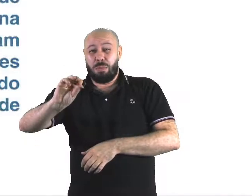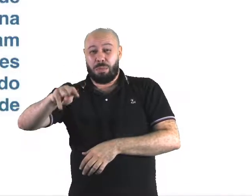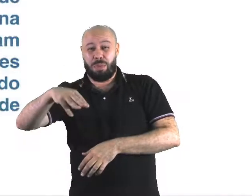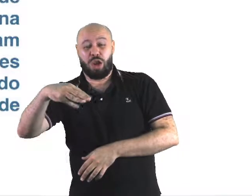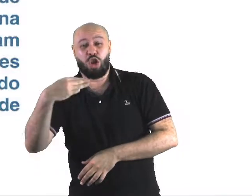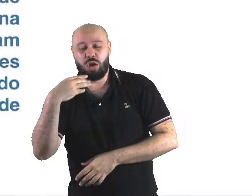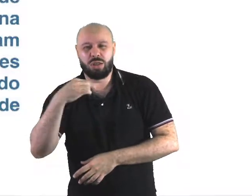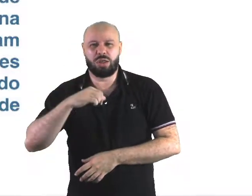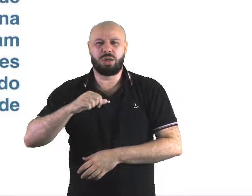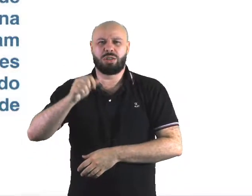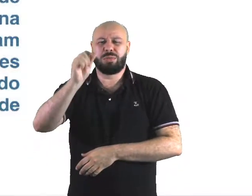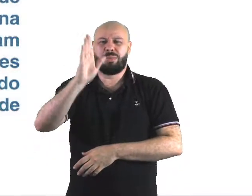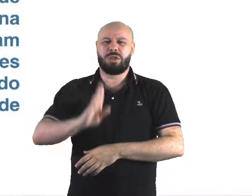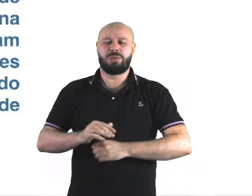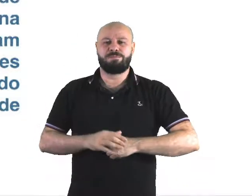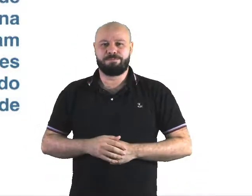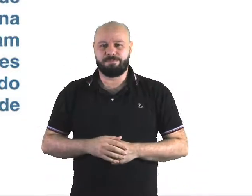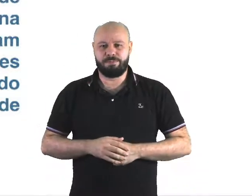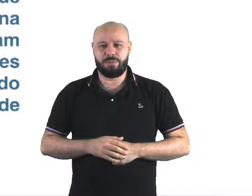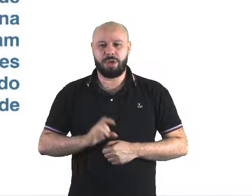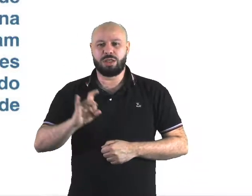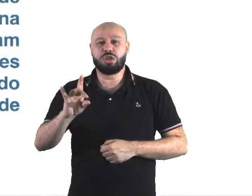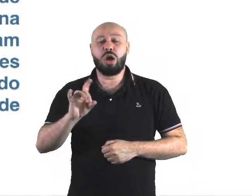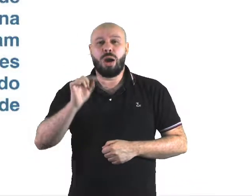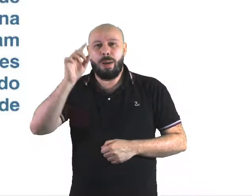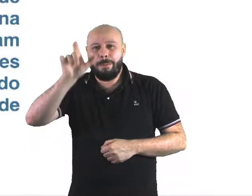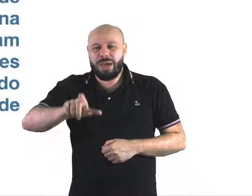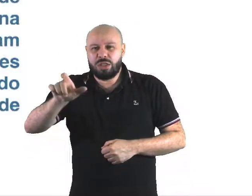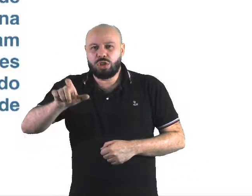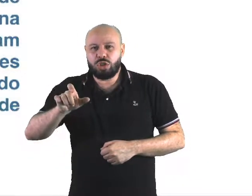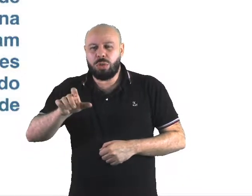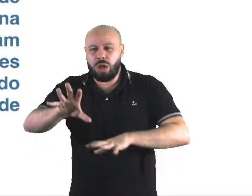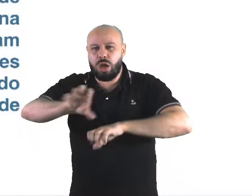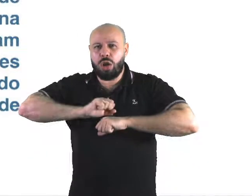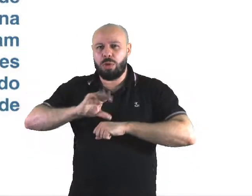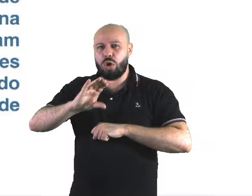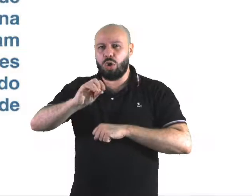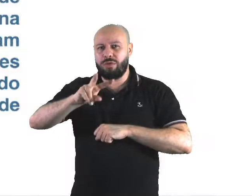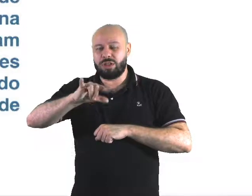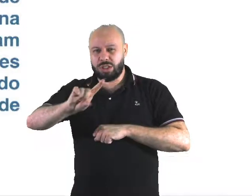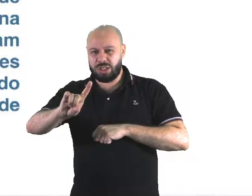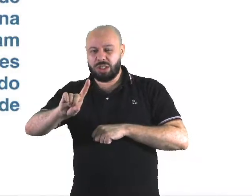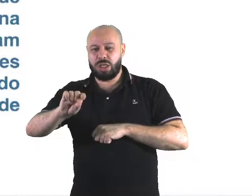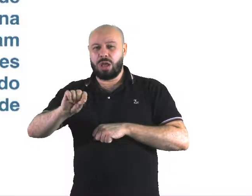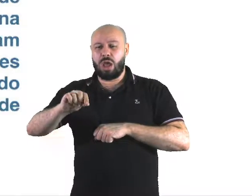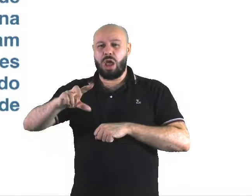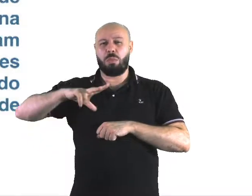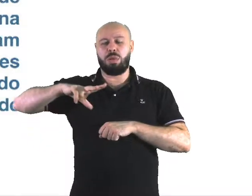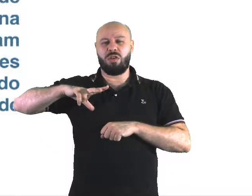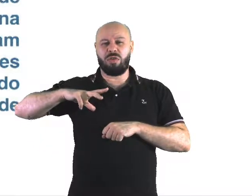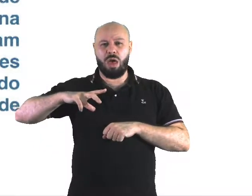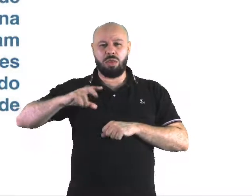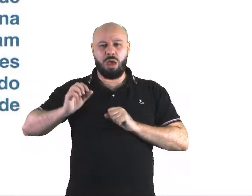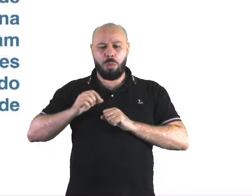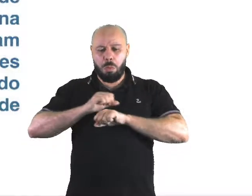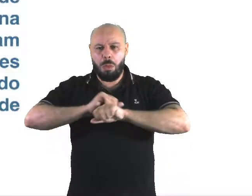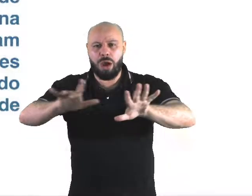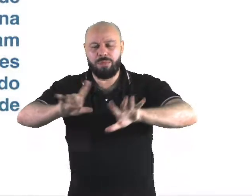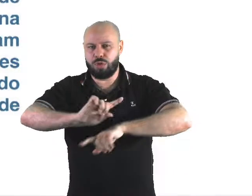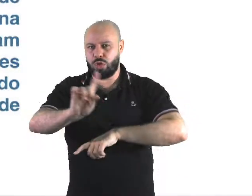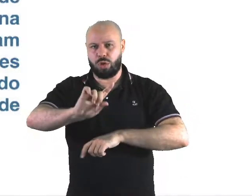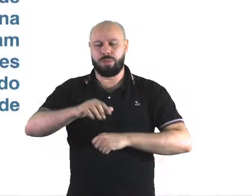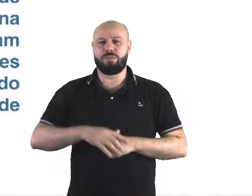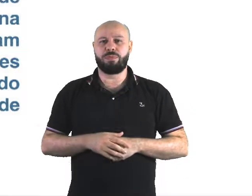brasileiros. Não foram apenas pacientes com diagnóstico de Covid que tiveram sua privacidade violada,